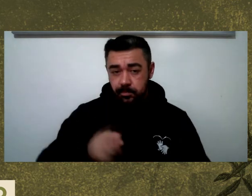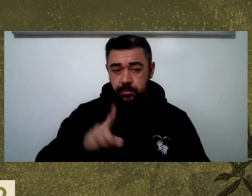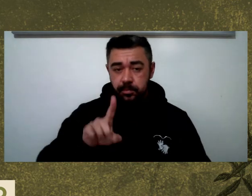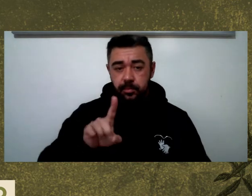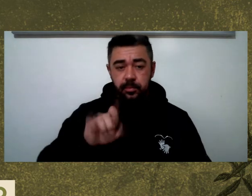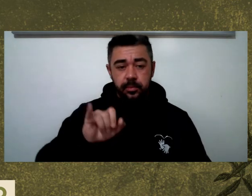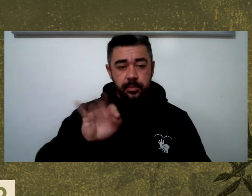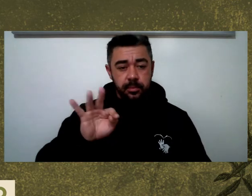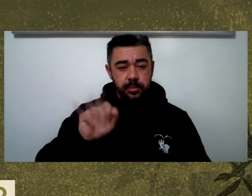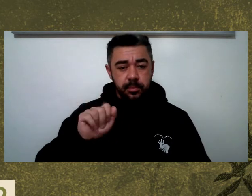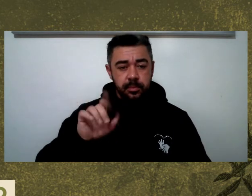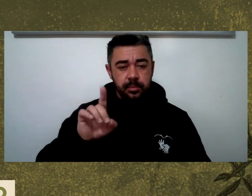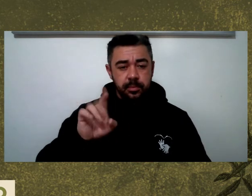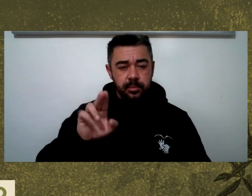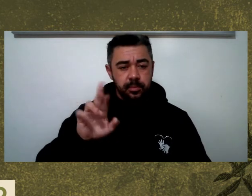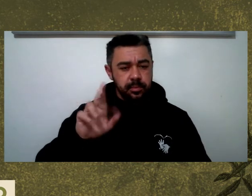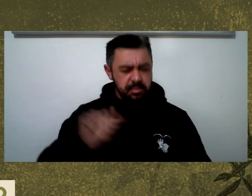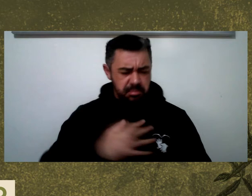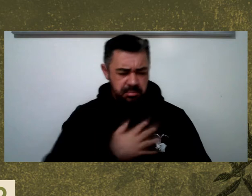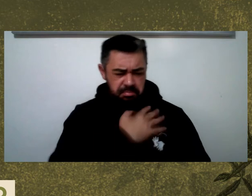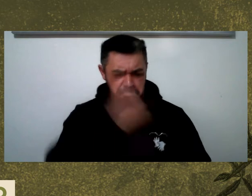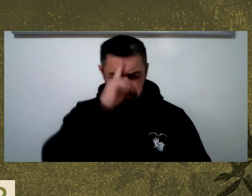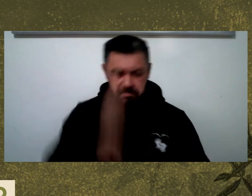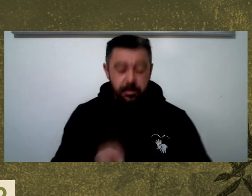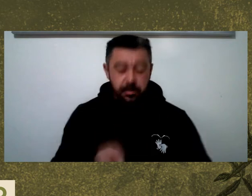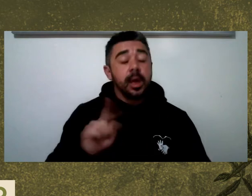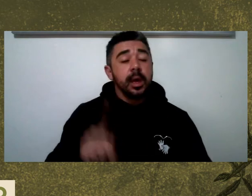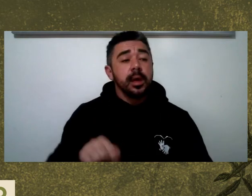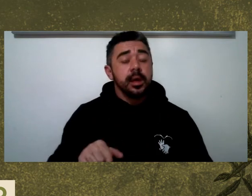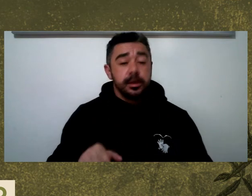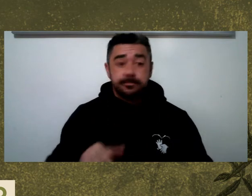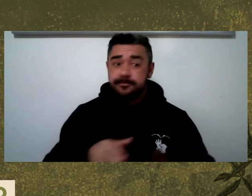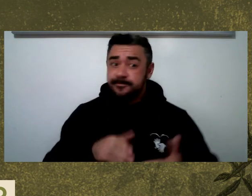que limitava muito profundamente